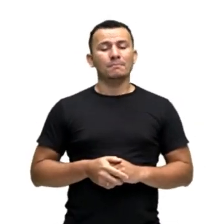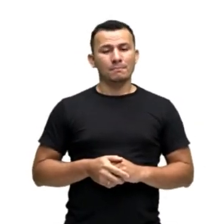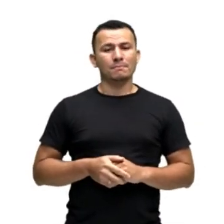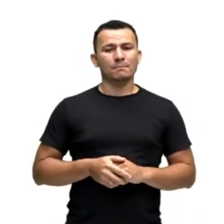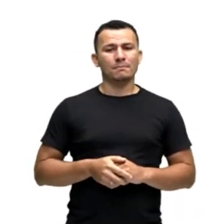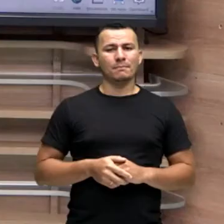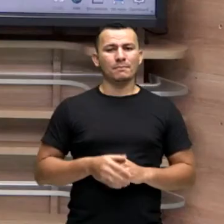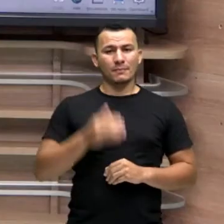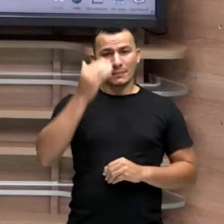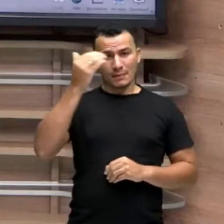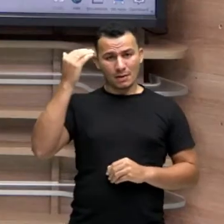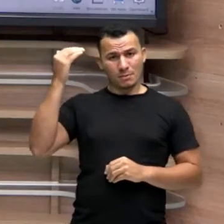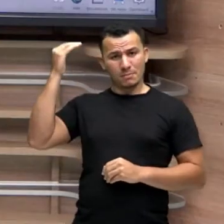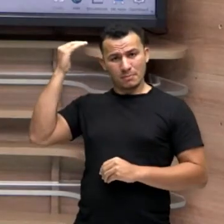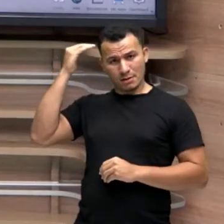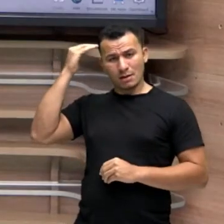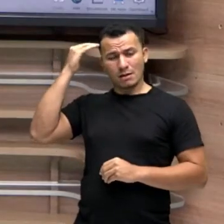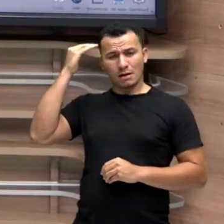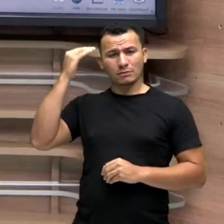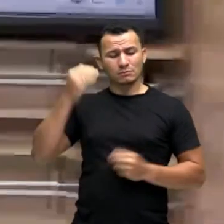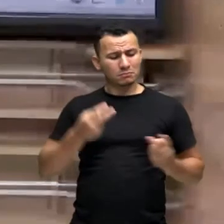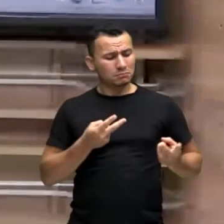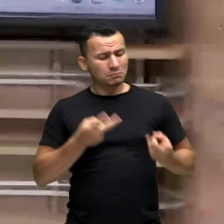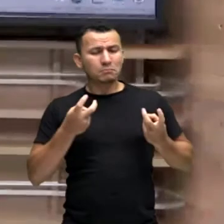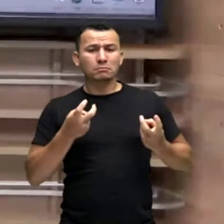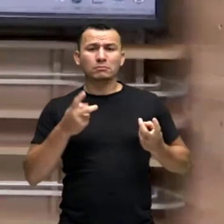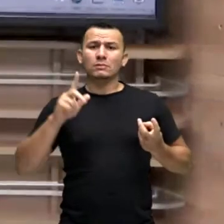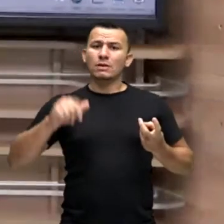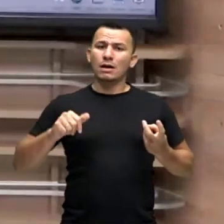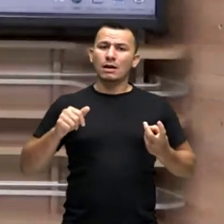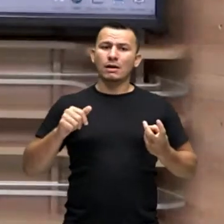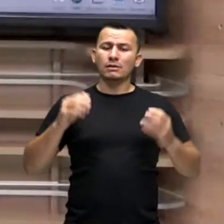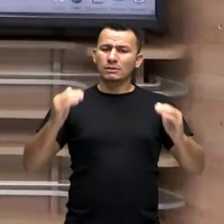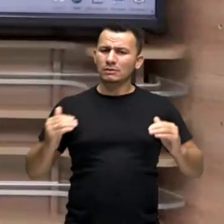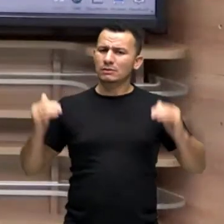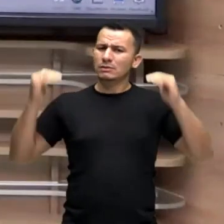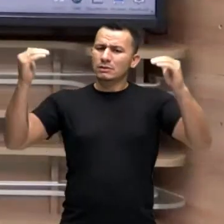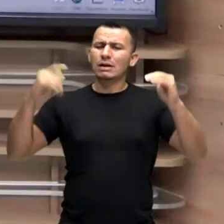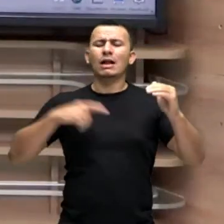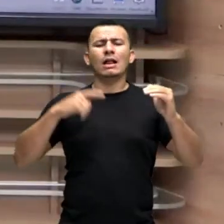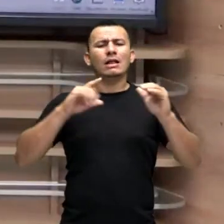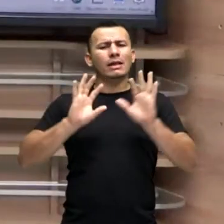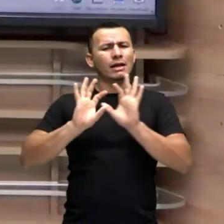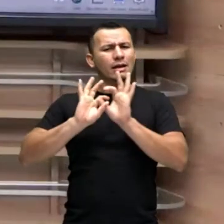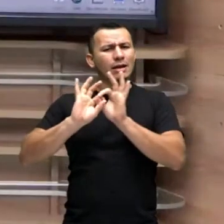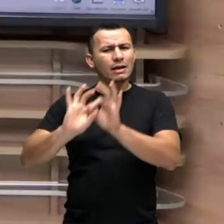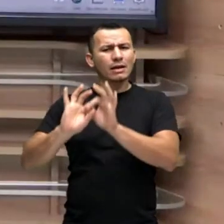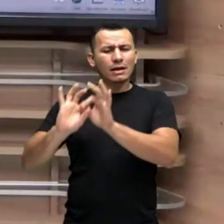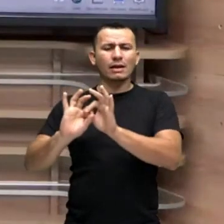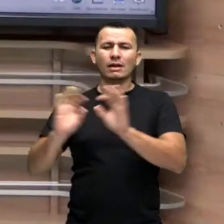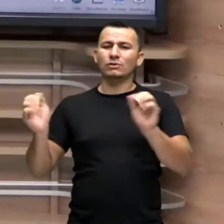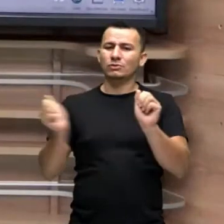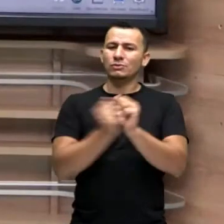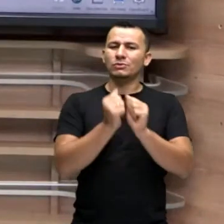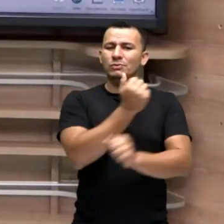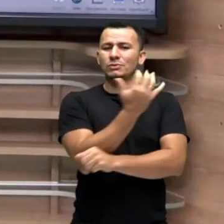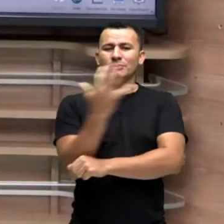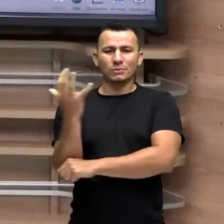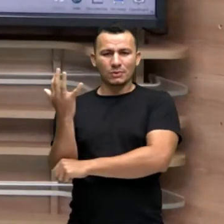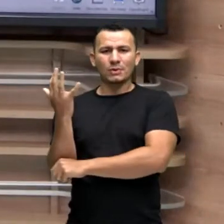pô é porque a divindade que se está conectada com a natureza